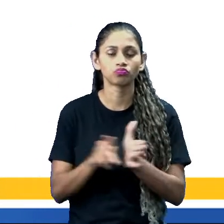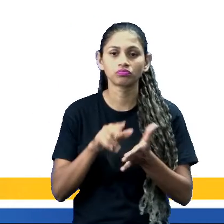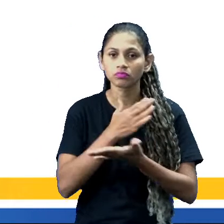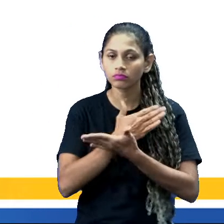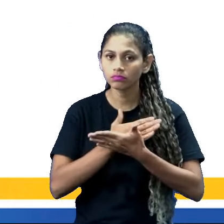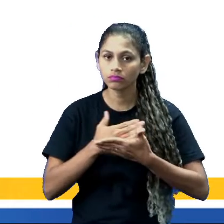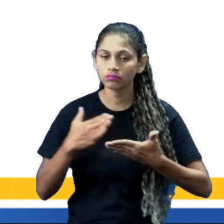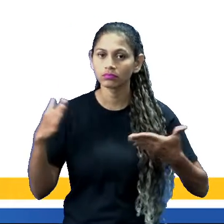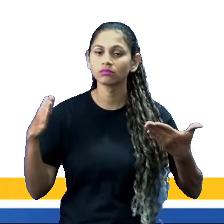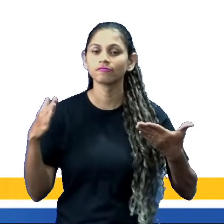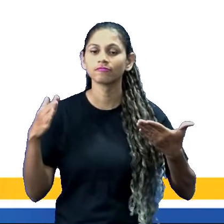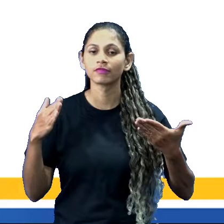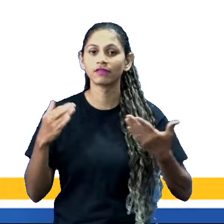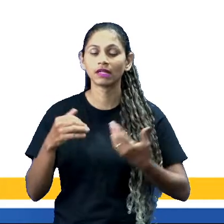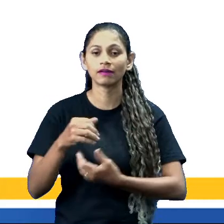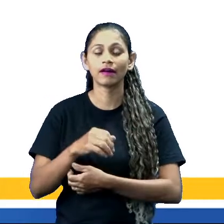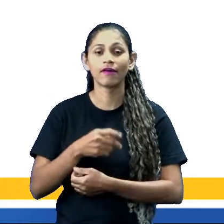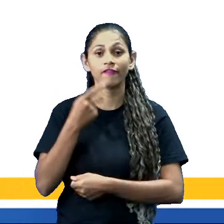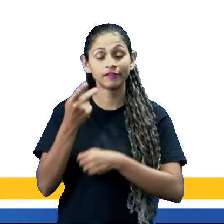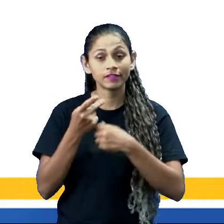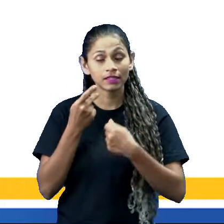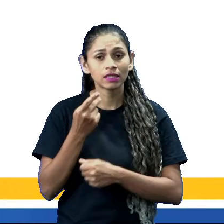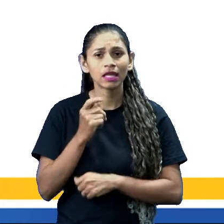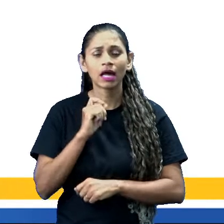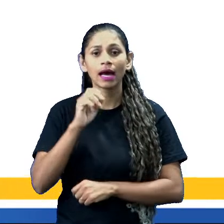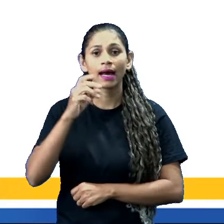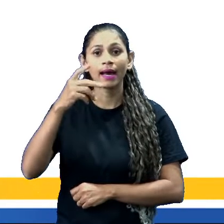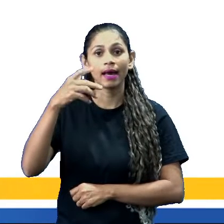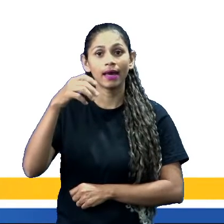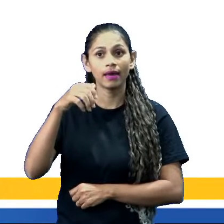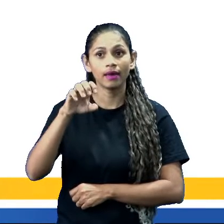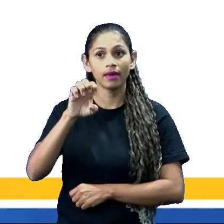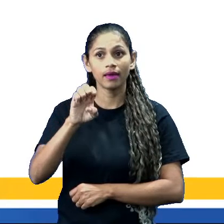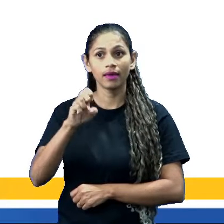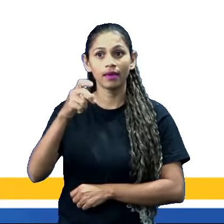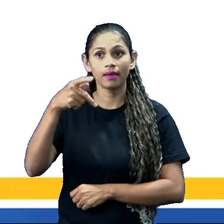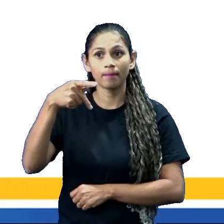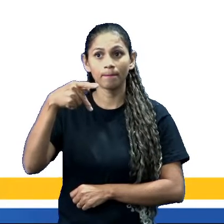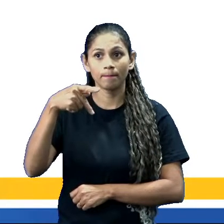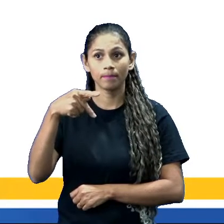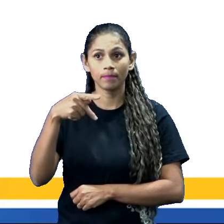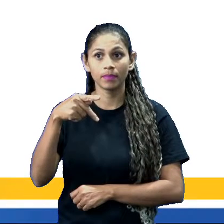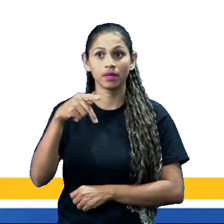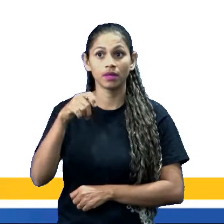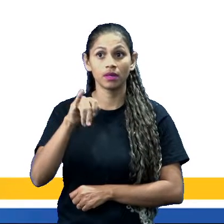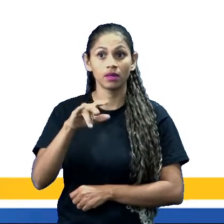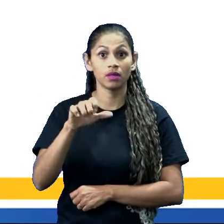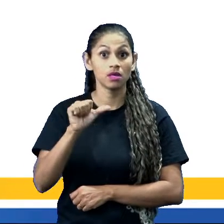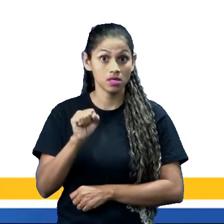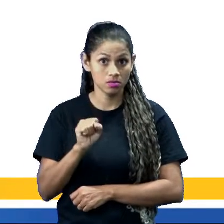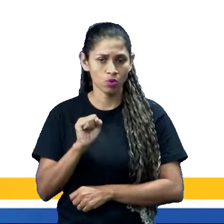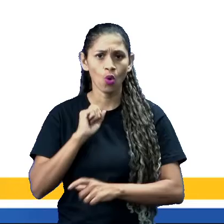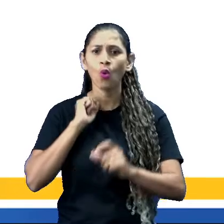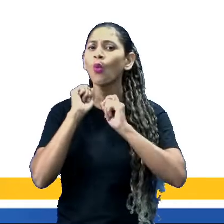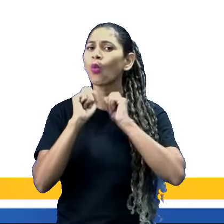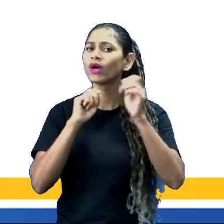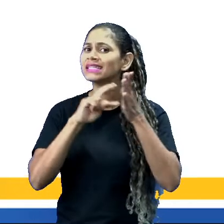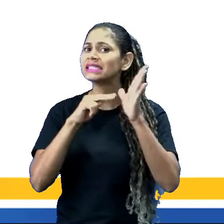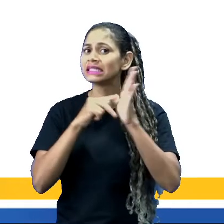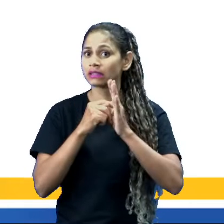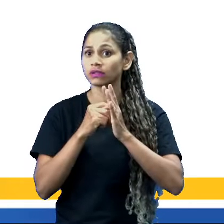vai falar dos EPIs. O que são os EPIs? São os equipamentos que são empregados ali